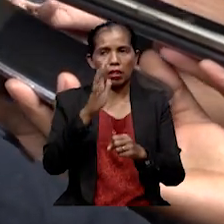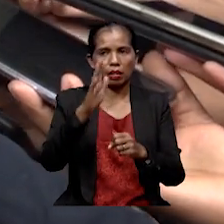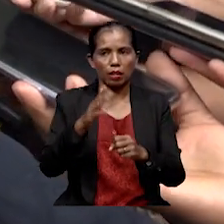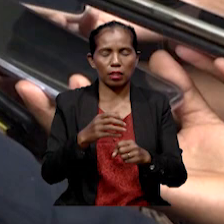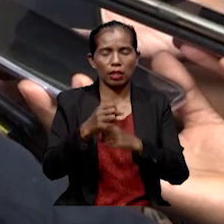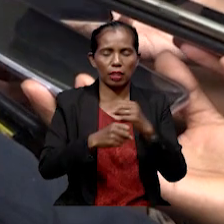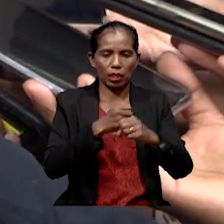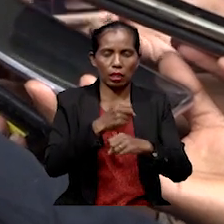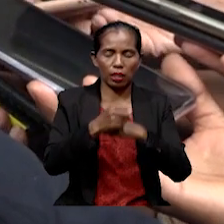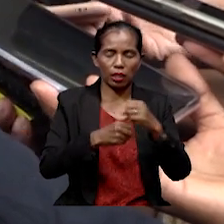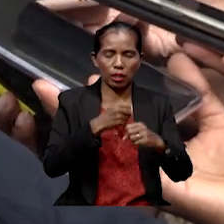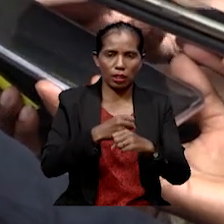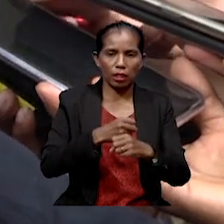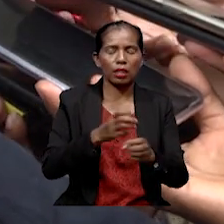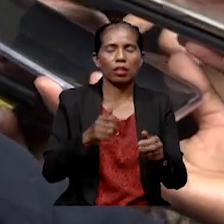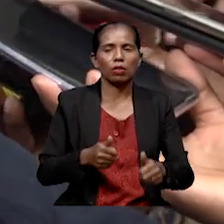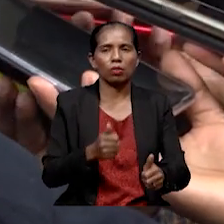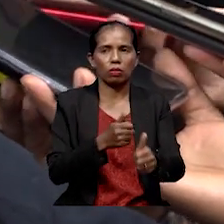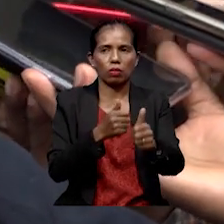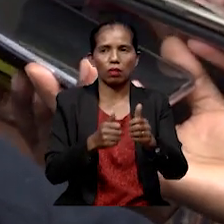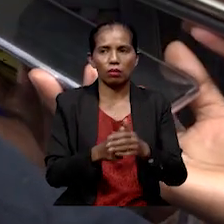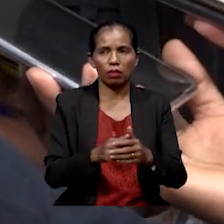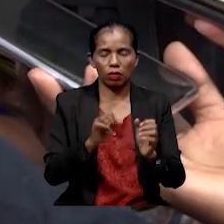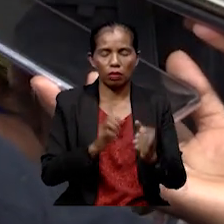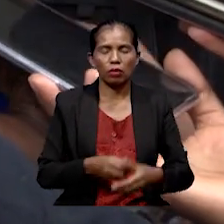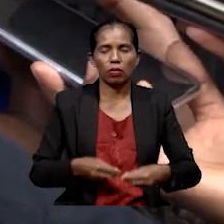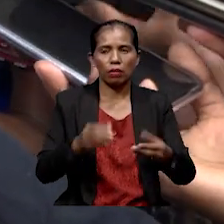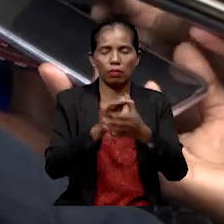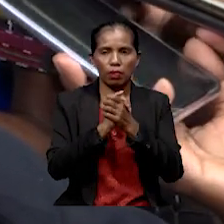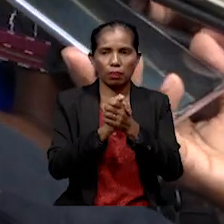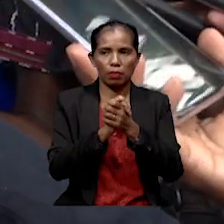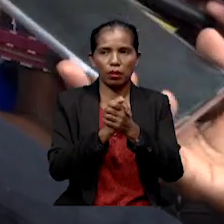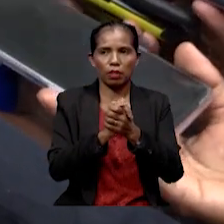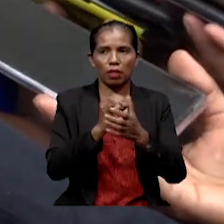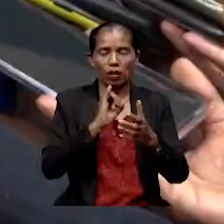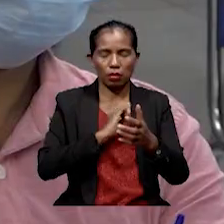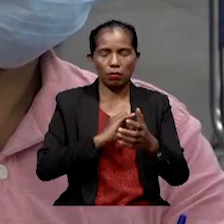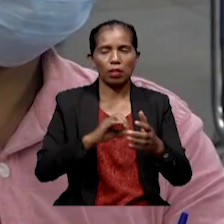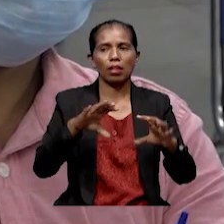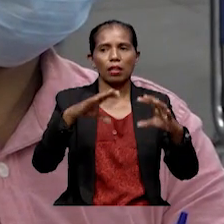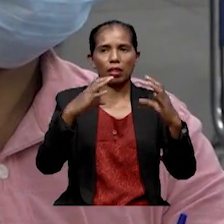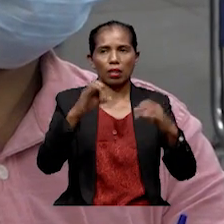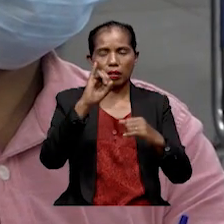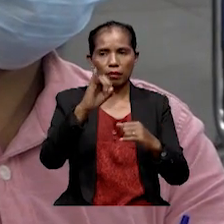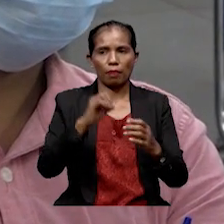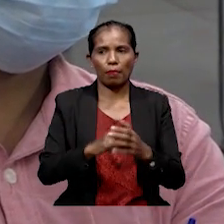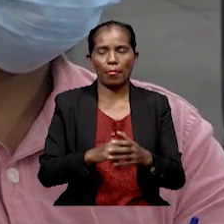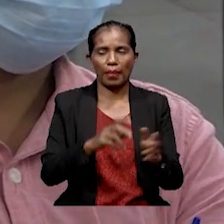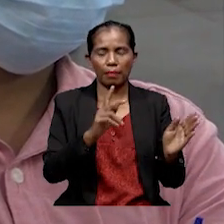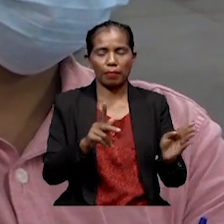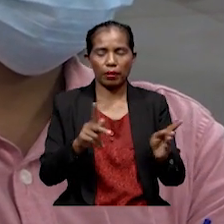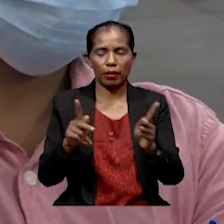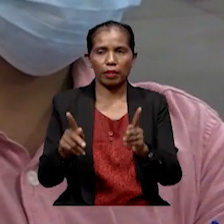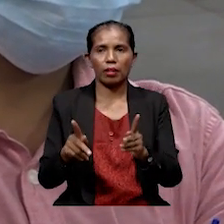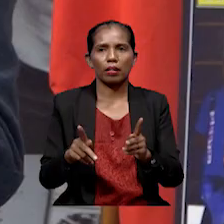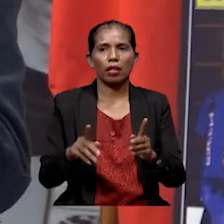lautuir gia ne nebe au mai atu fo parabens bai dane ya orgulho ba Conselho Imprensa. O plano estratégico nebe